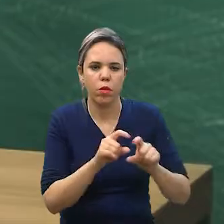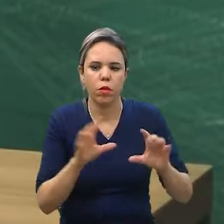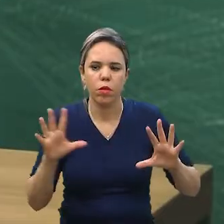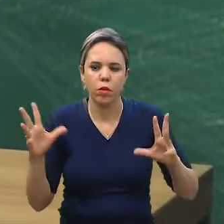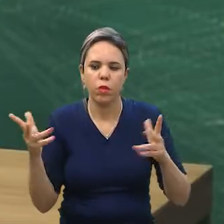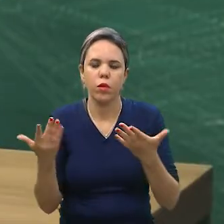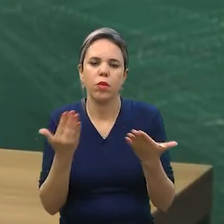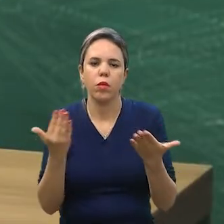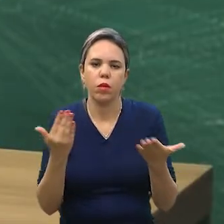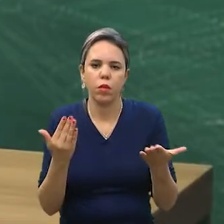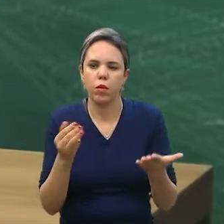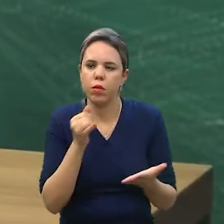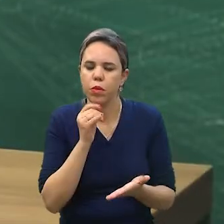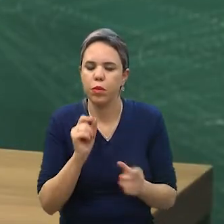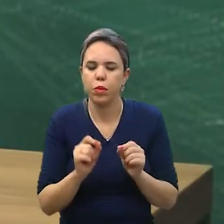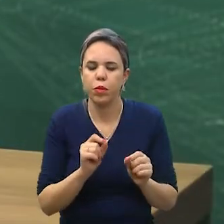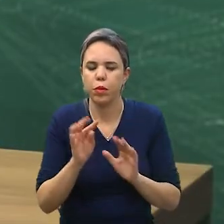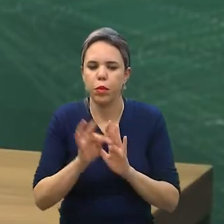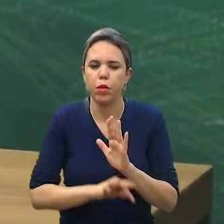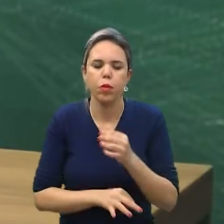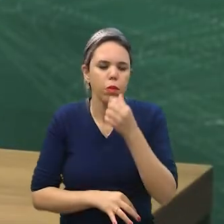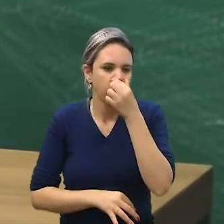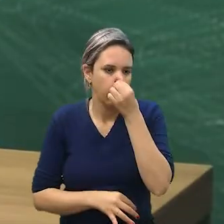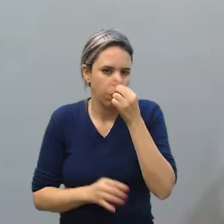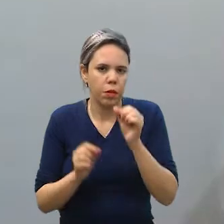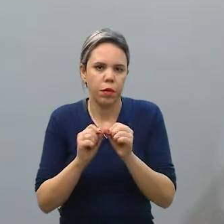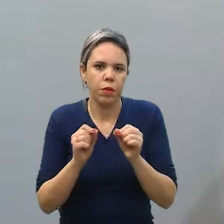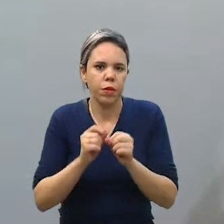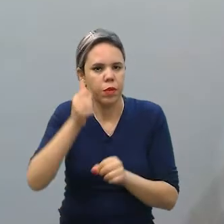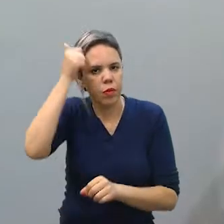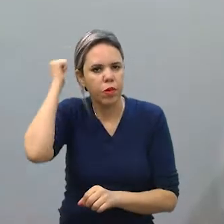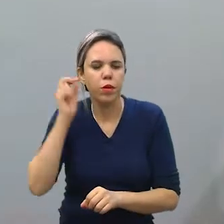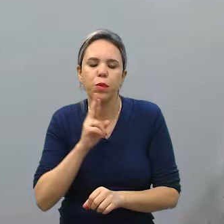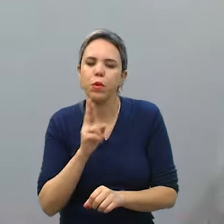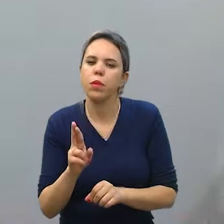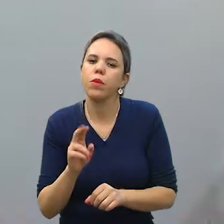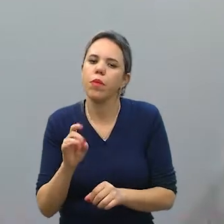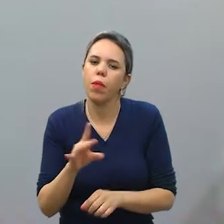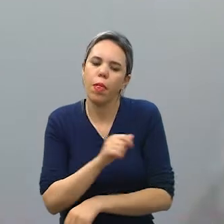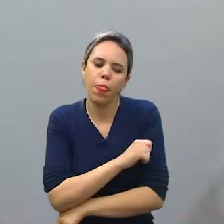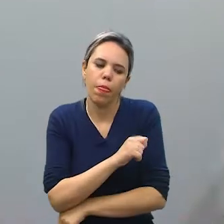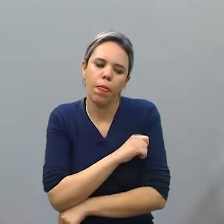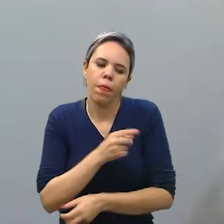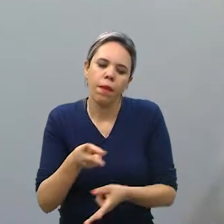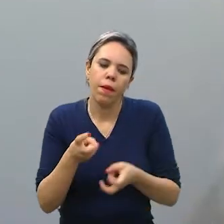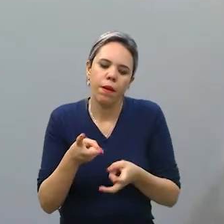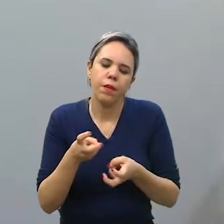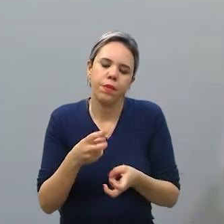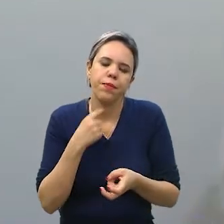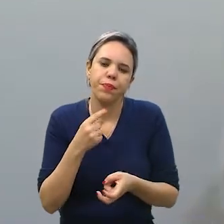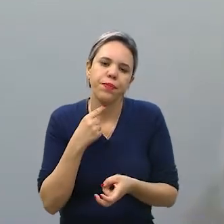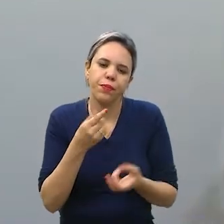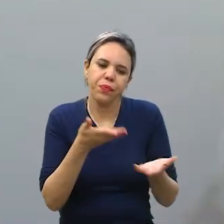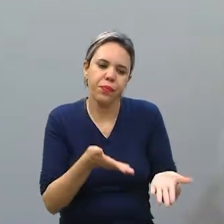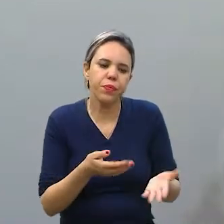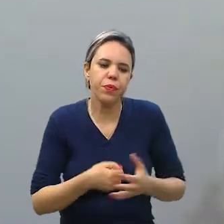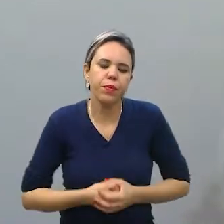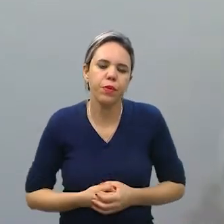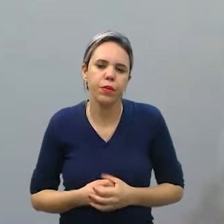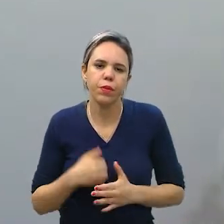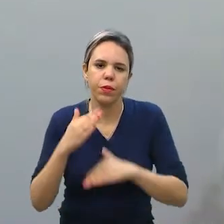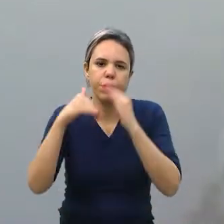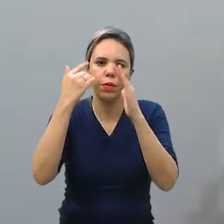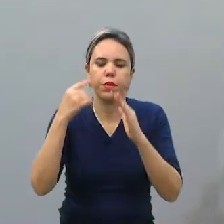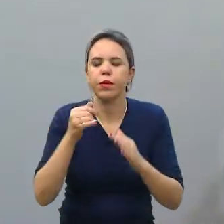todo, né? Então, só fazendo questões de vestibular é que o aluno vai perceber que tipo de questões são essas, né? Que vão